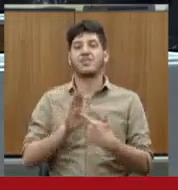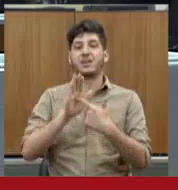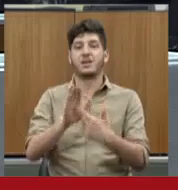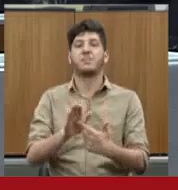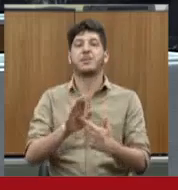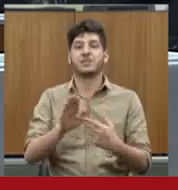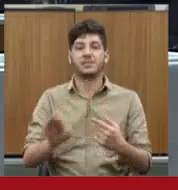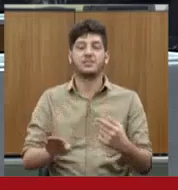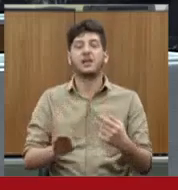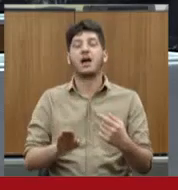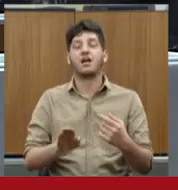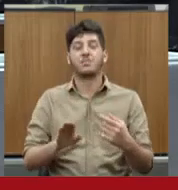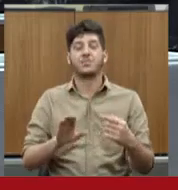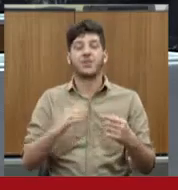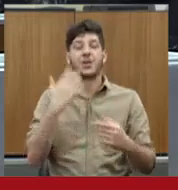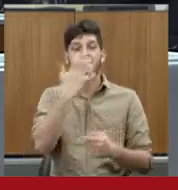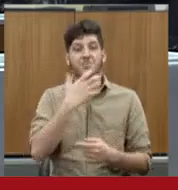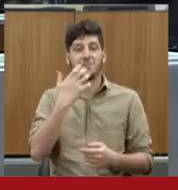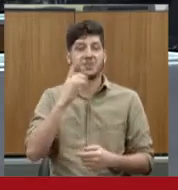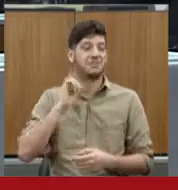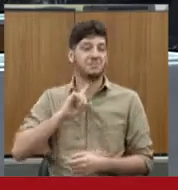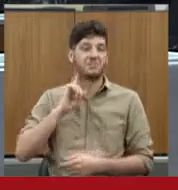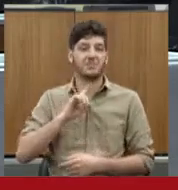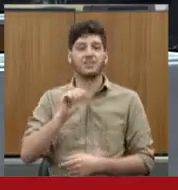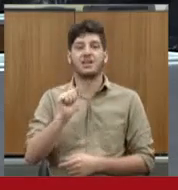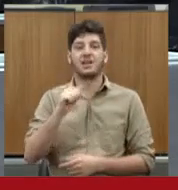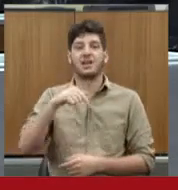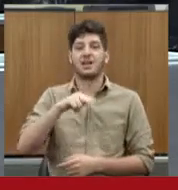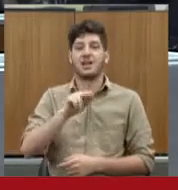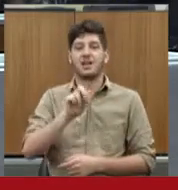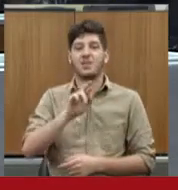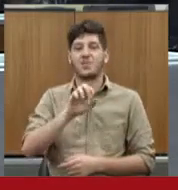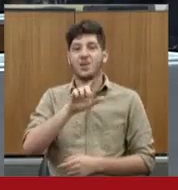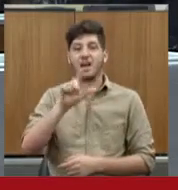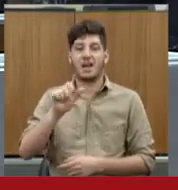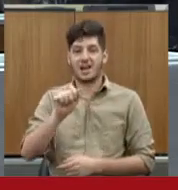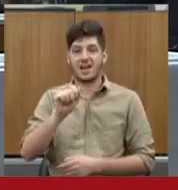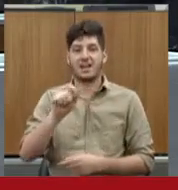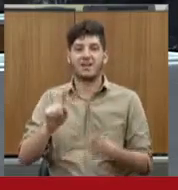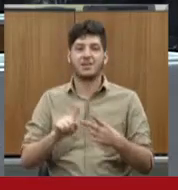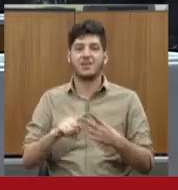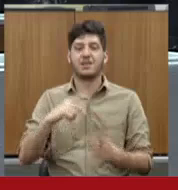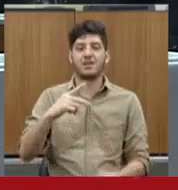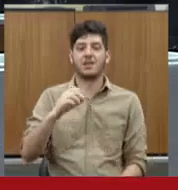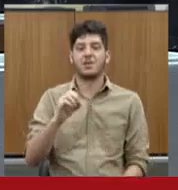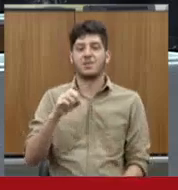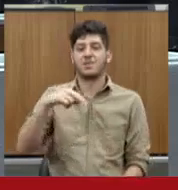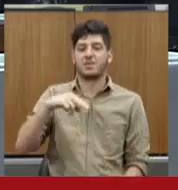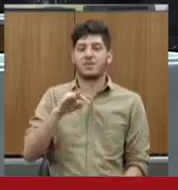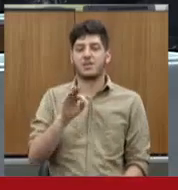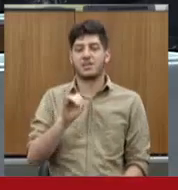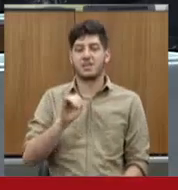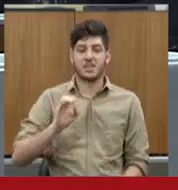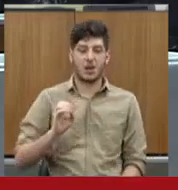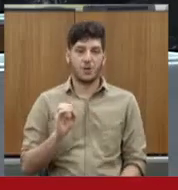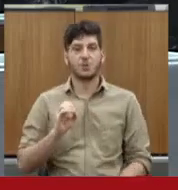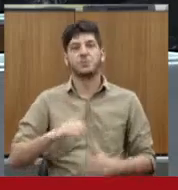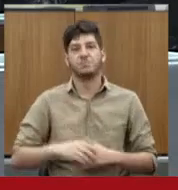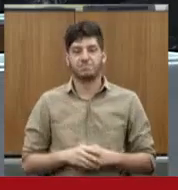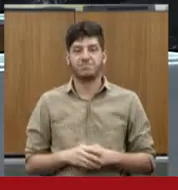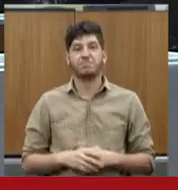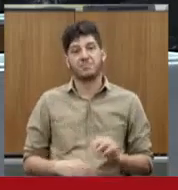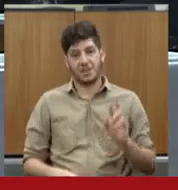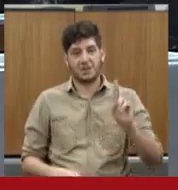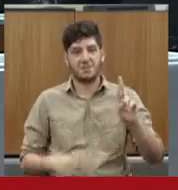seguintes composições mineiras: Aquarela do Brasil, de Ari Barroso, e Ponteio de Edu Lobo. Em nome do presidente